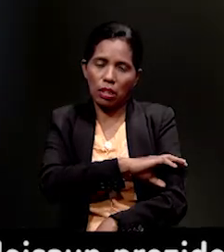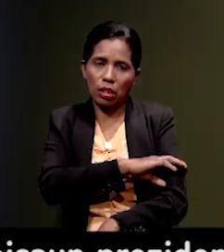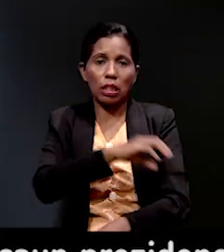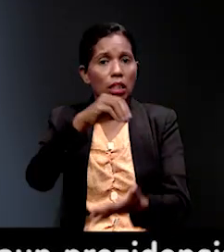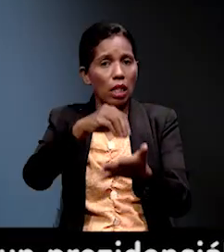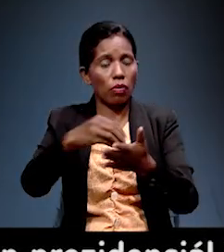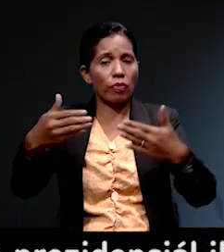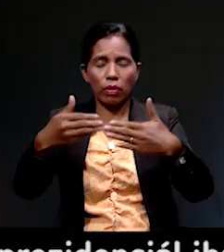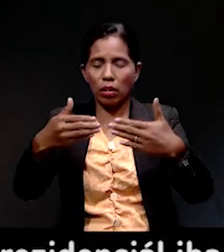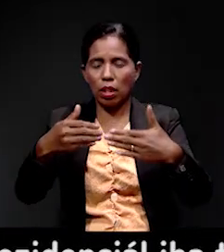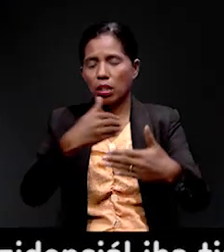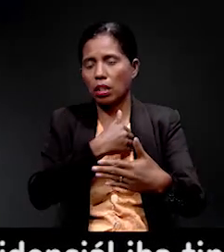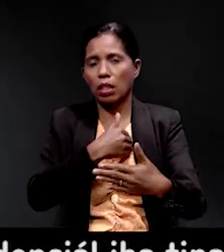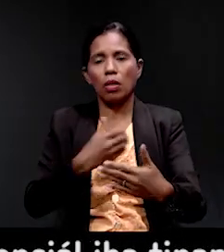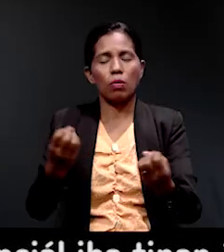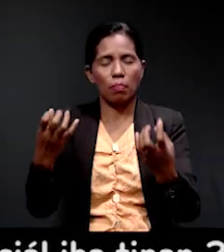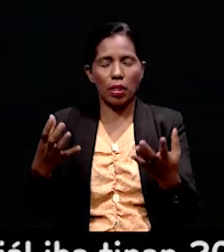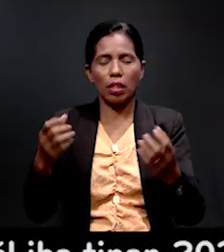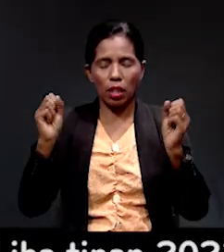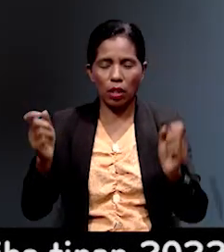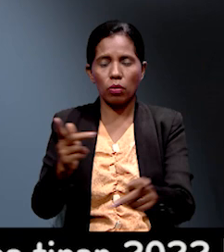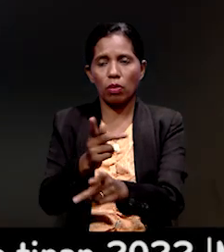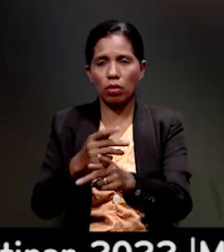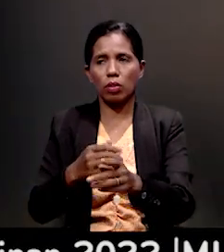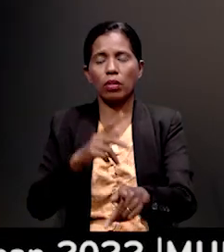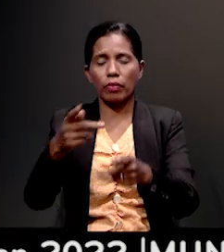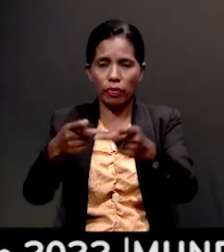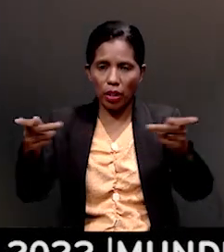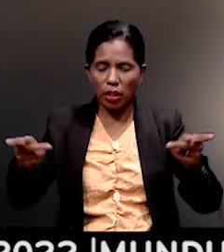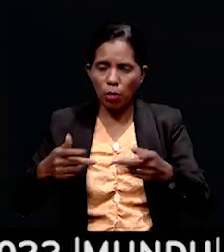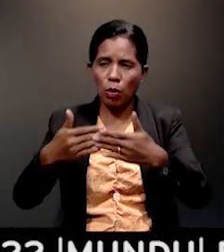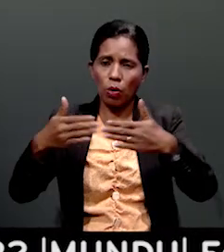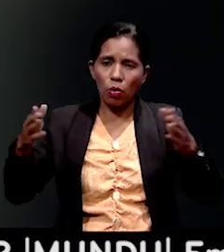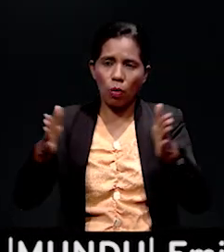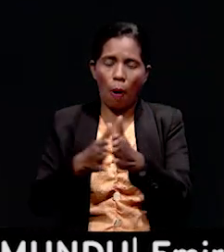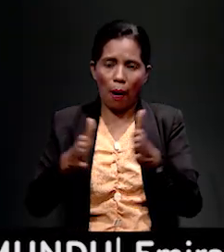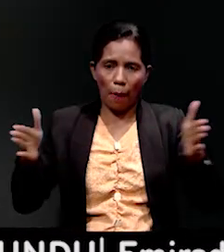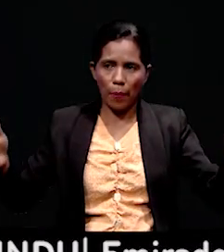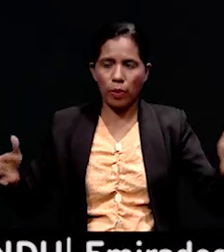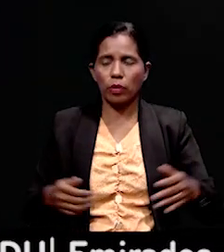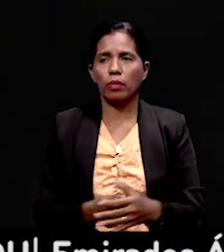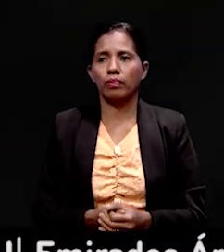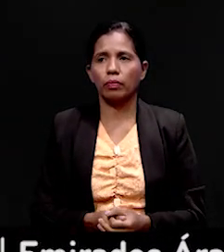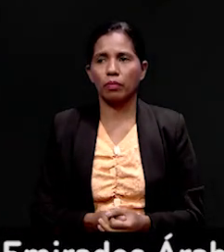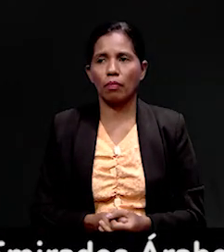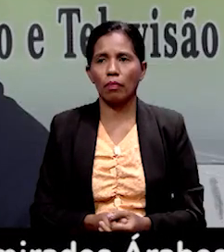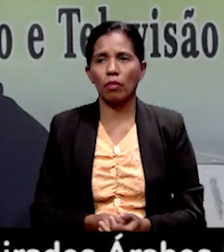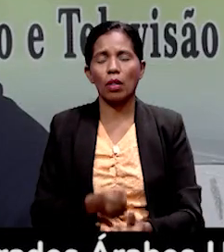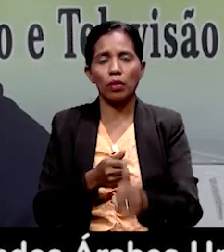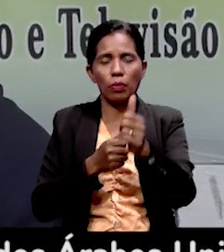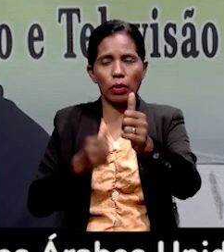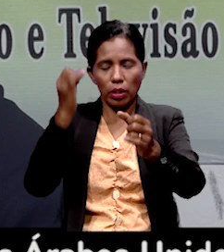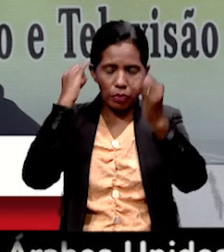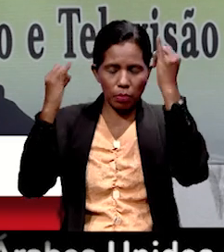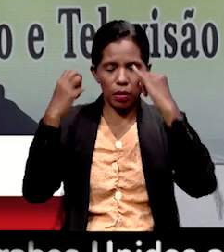suficiente atu assegura roto fronteira terrestre nebe ho área nebe luan. Tudo informação literona depois tem kata